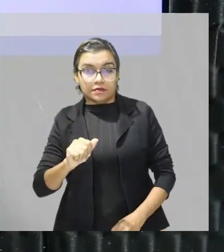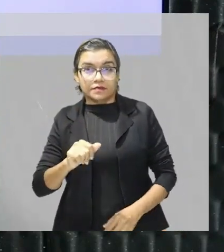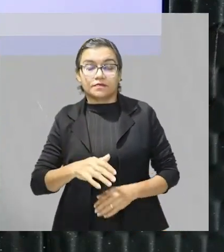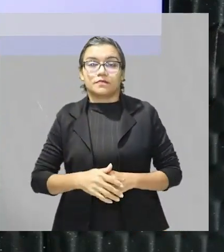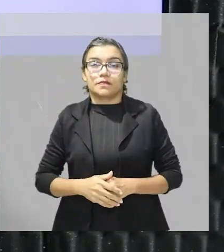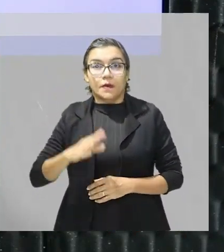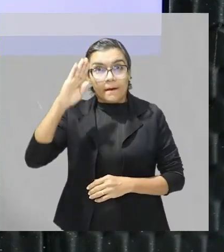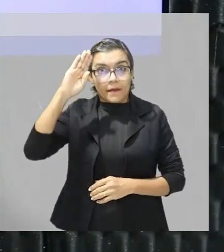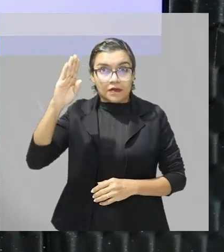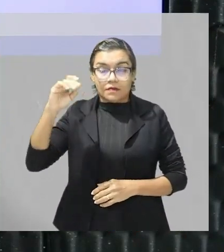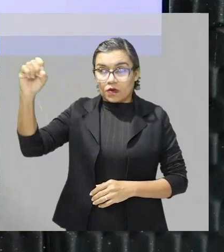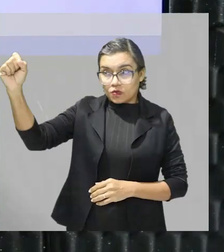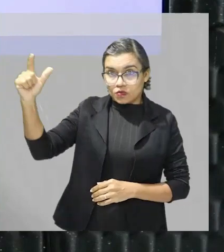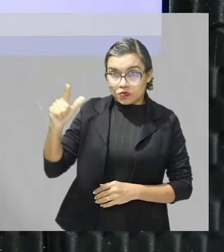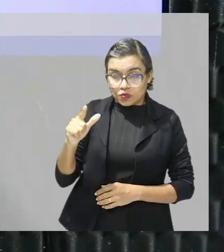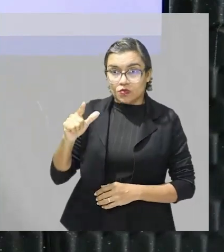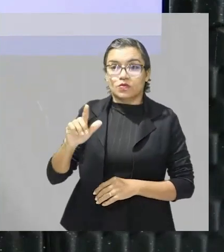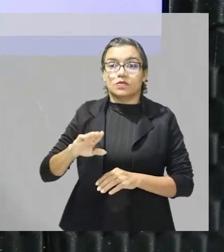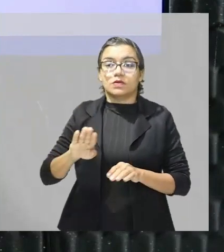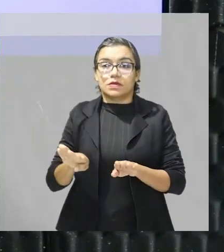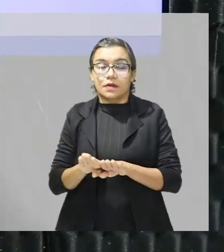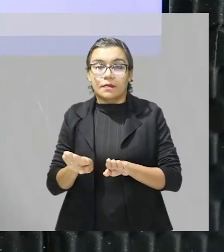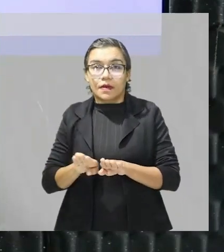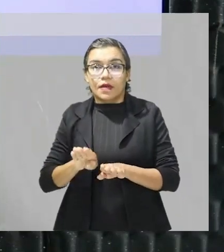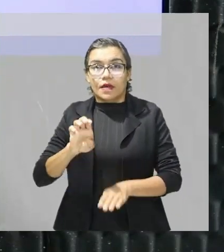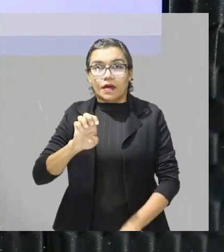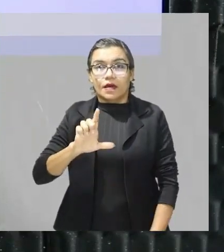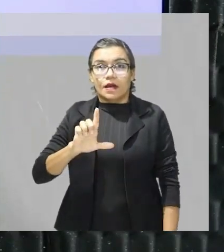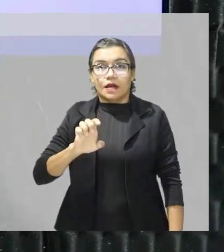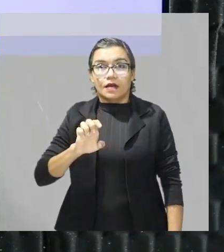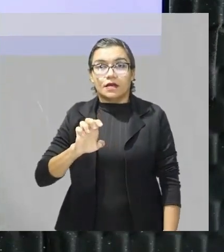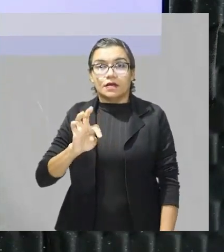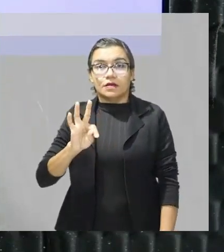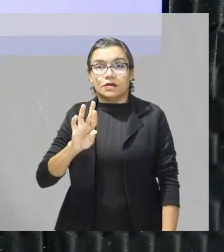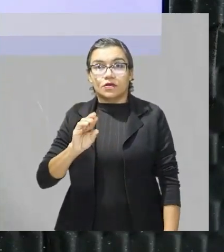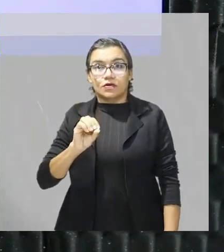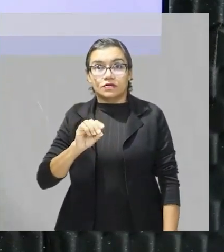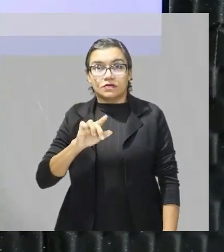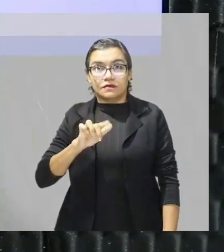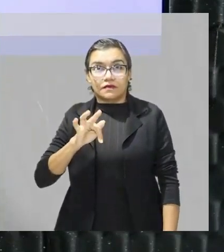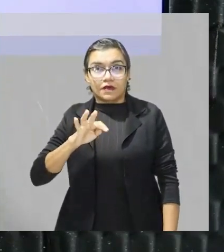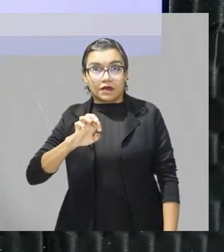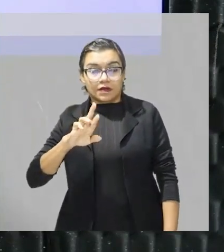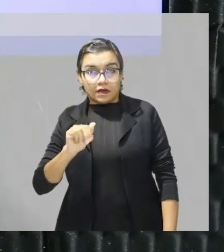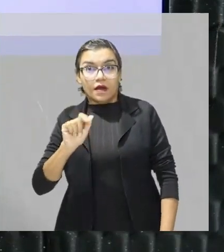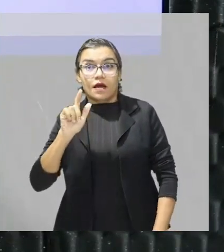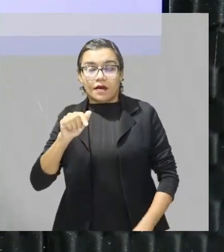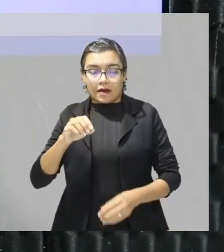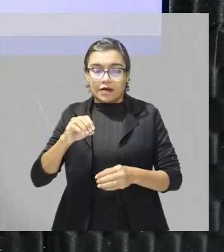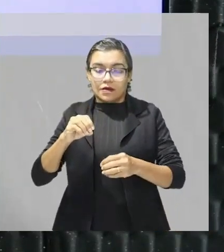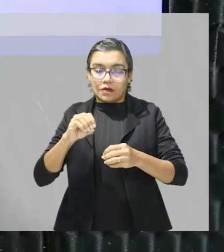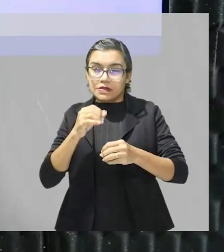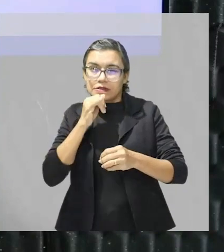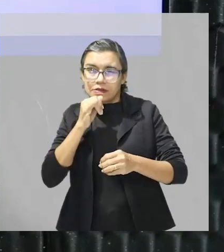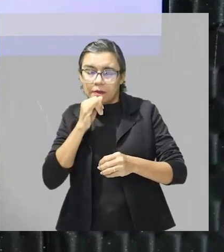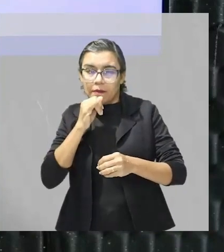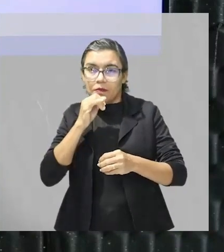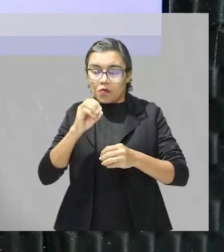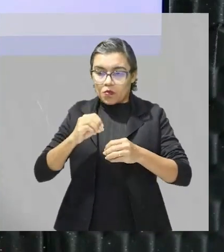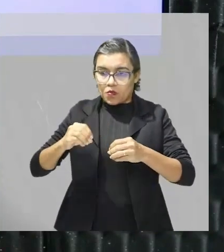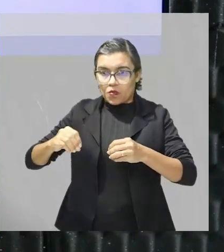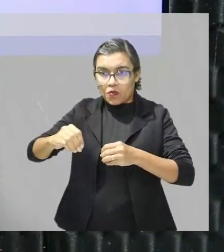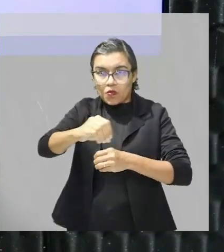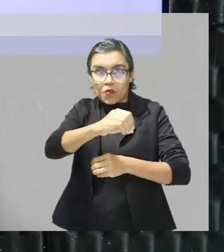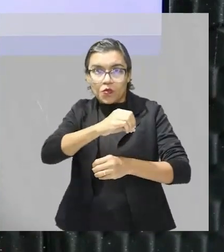a eletrosfera os planetas temos até uma imagem turminha para poder a gente visualizar melhor